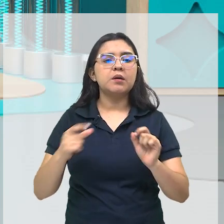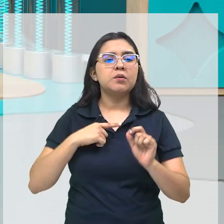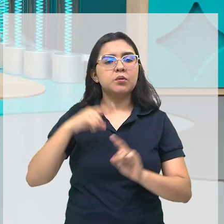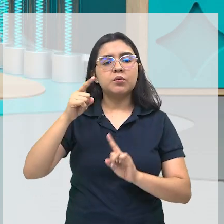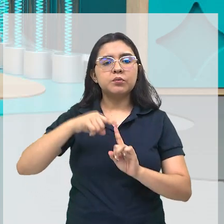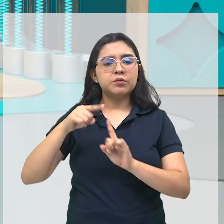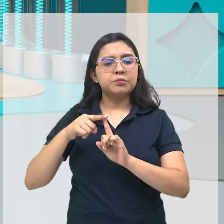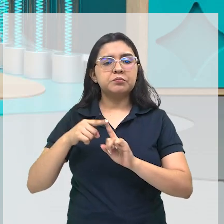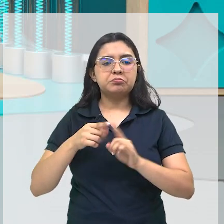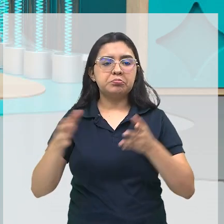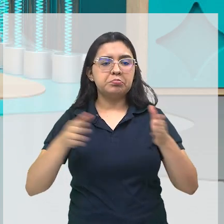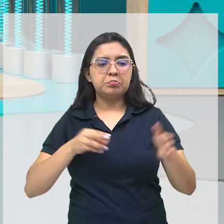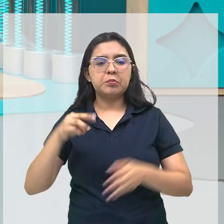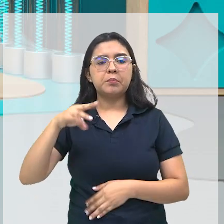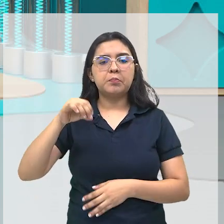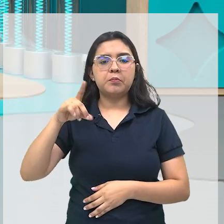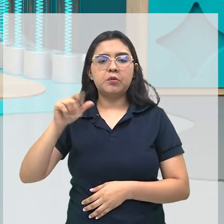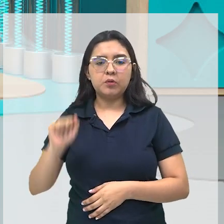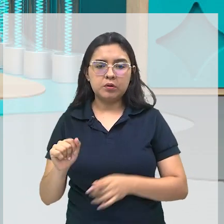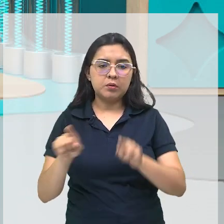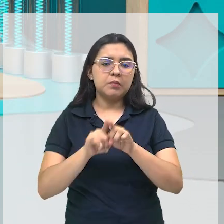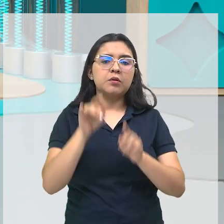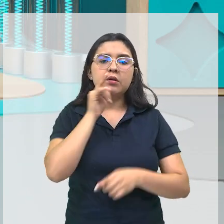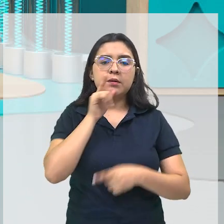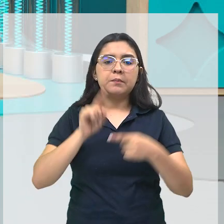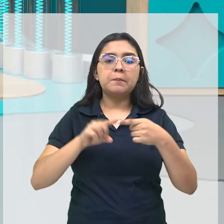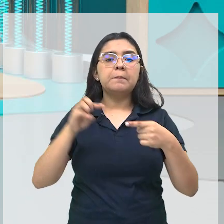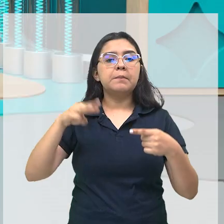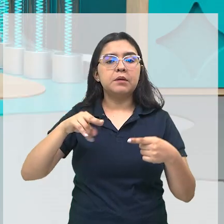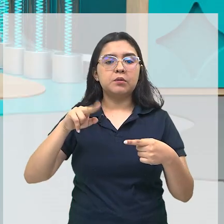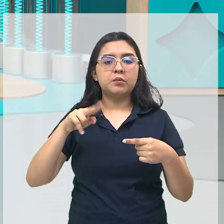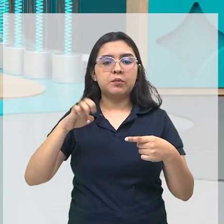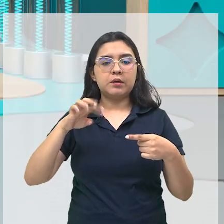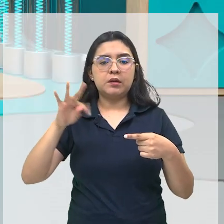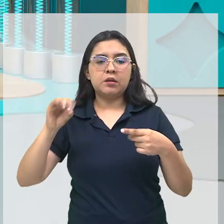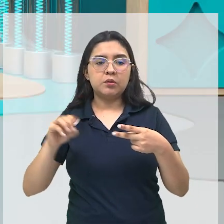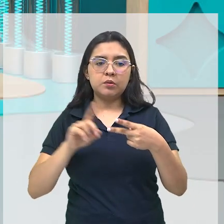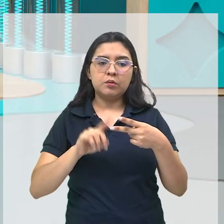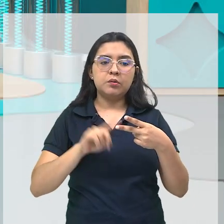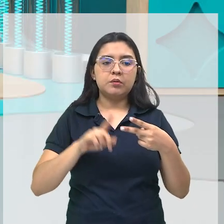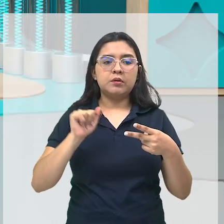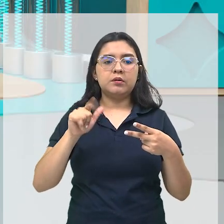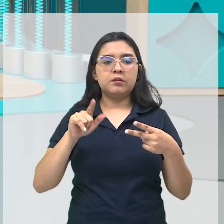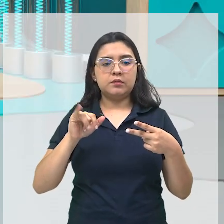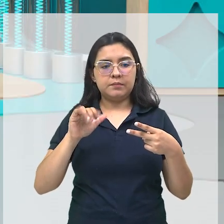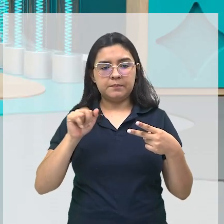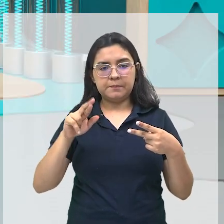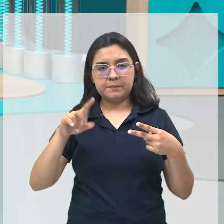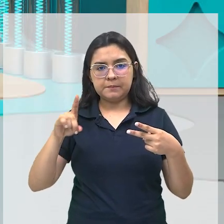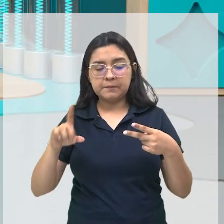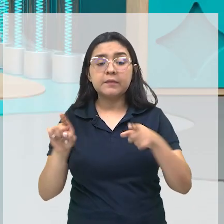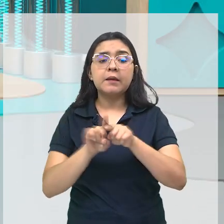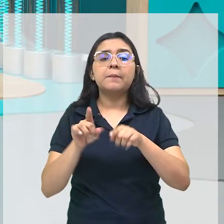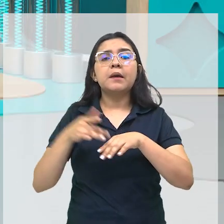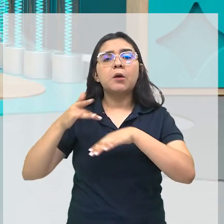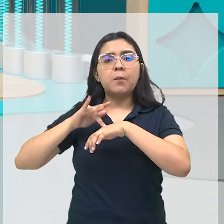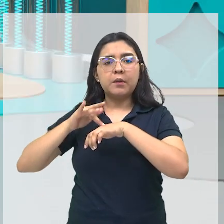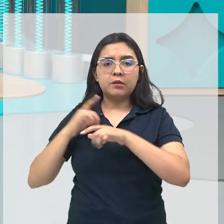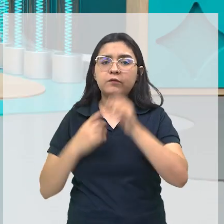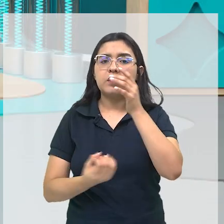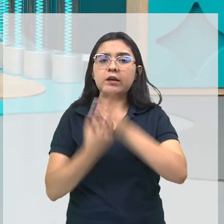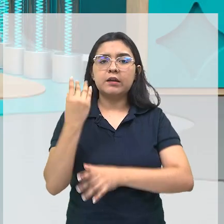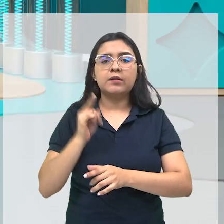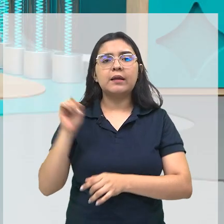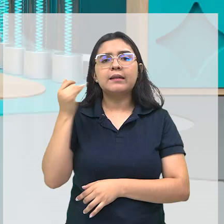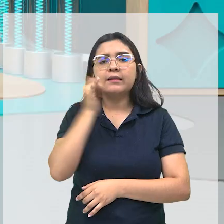tem como exemplos o minueto e o galliard, tá bom? E o balé também. O balé ele surgiu na